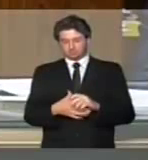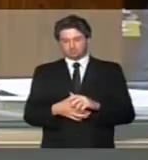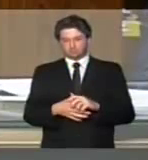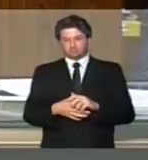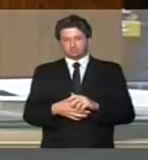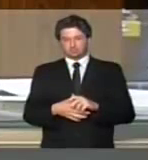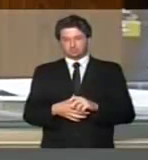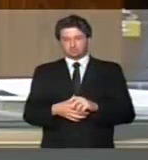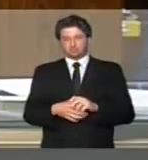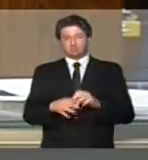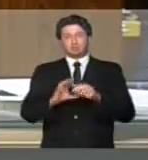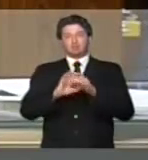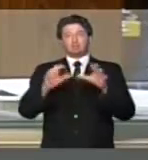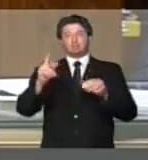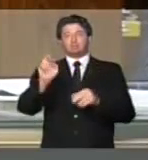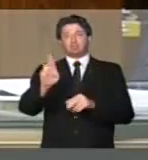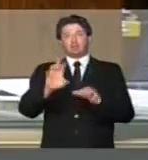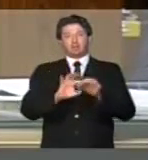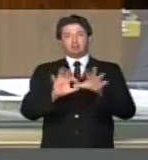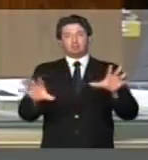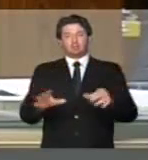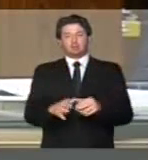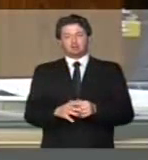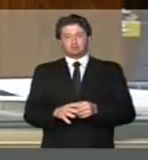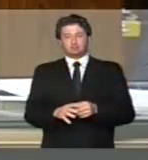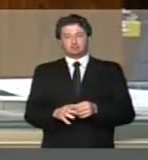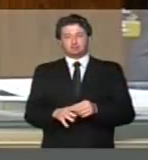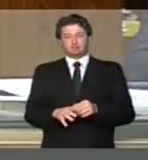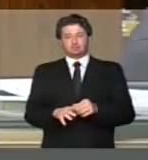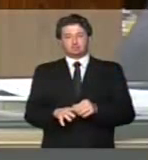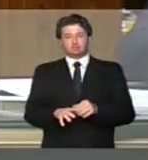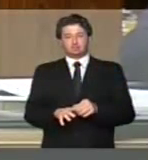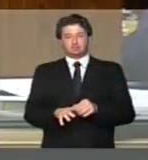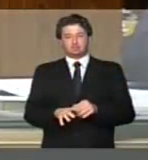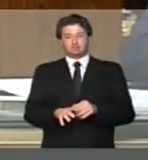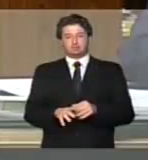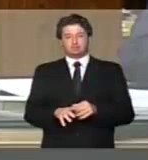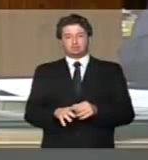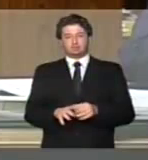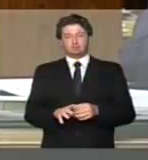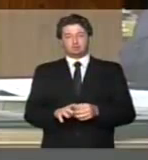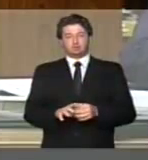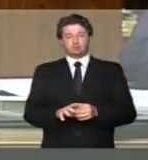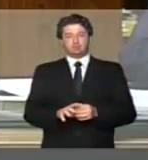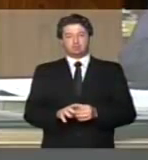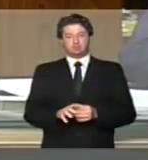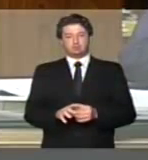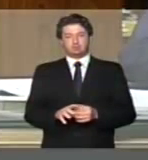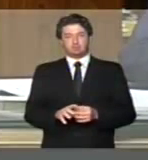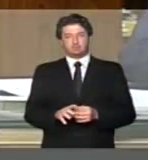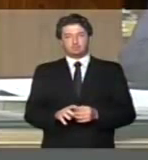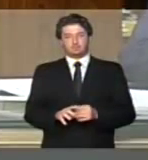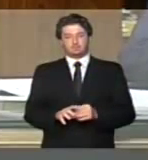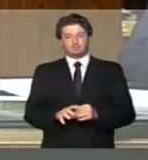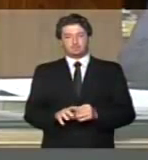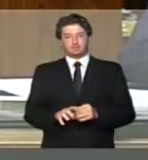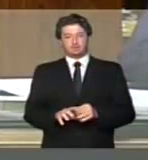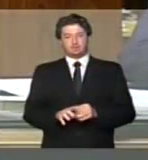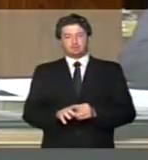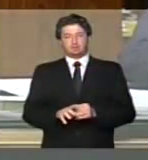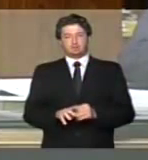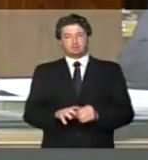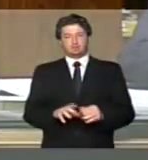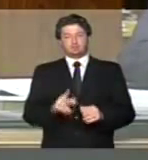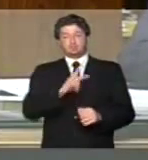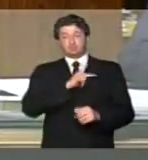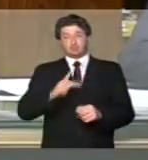O PR altera e libera a bancada. PR libera. Minoria. Presidente, em primeiro lugar, nós